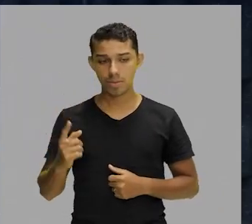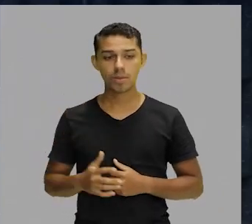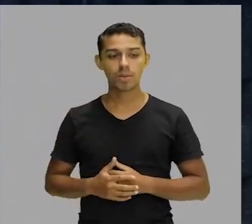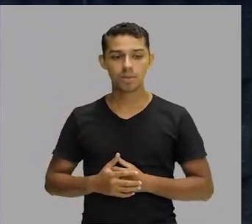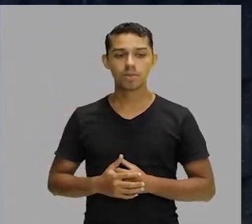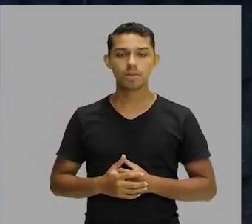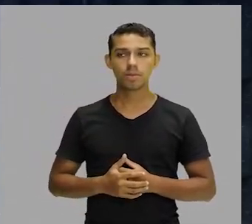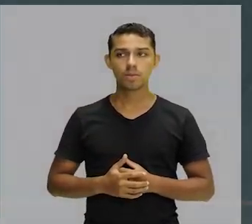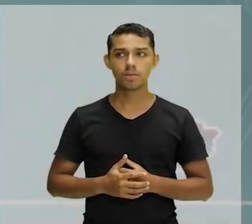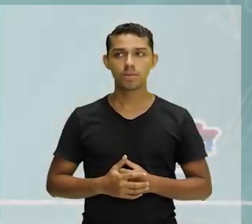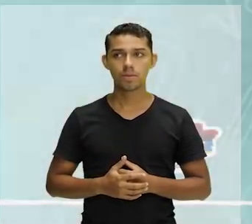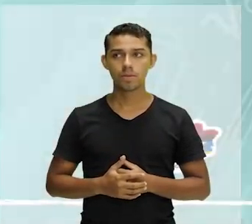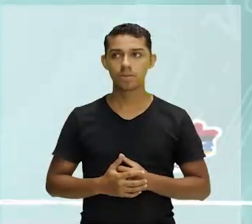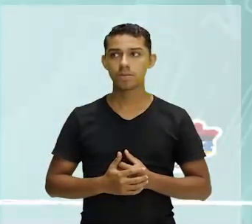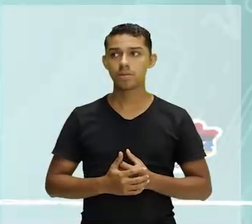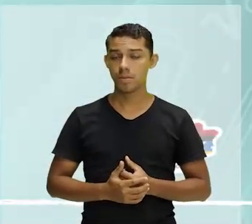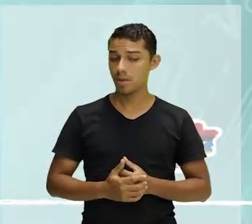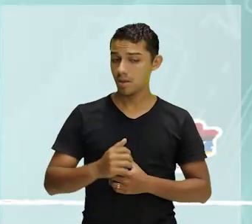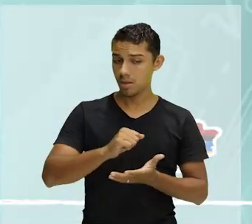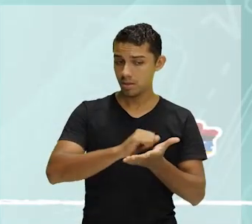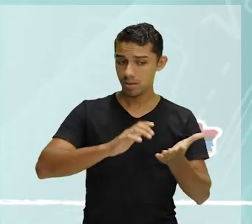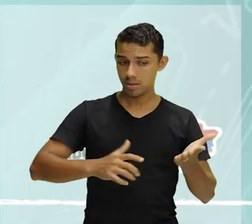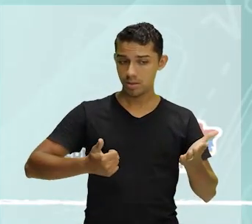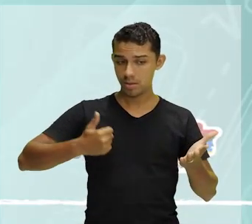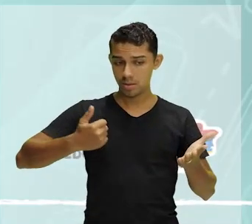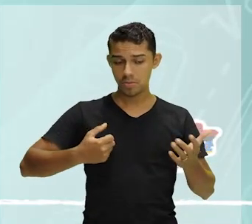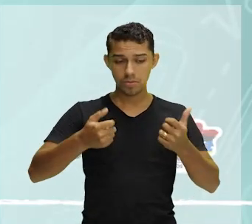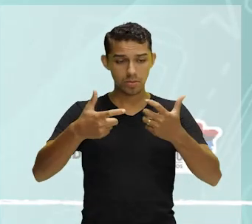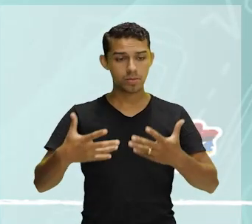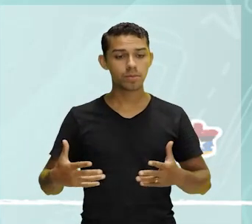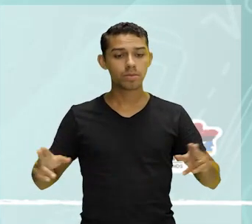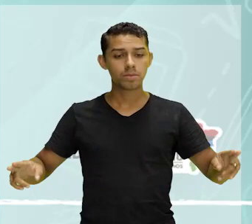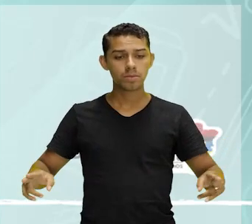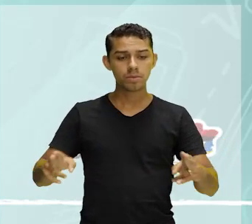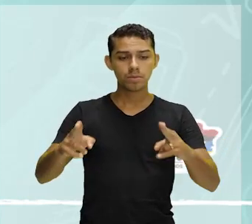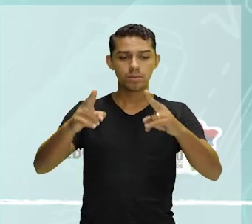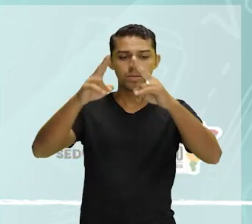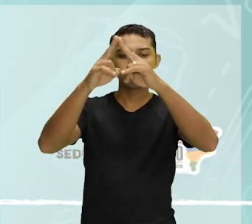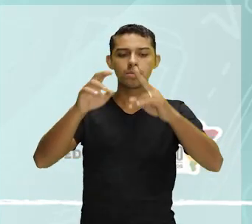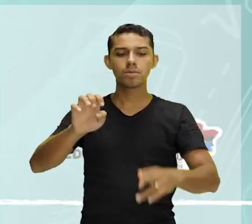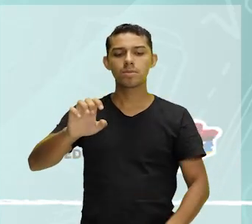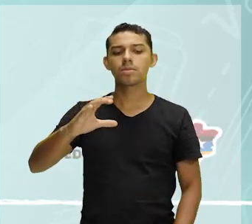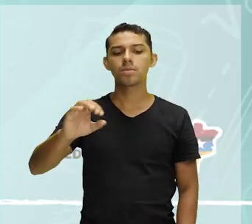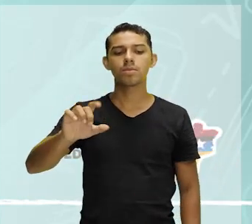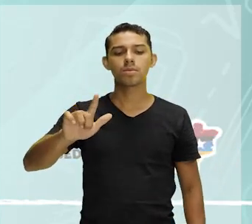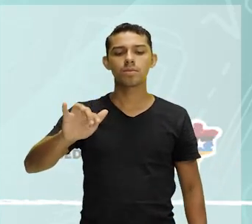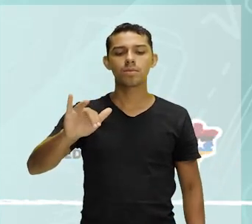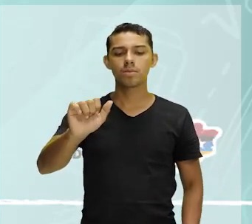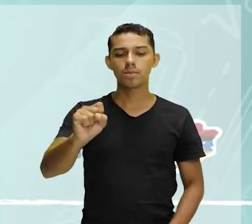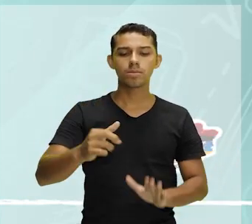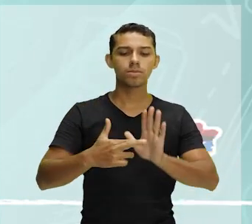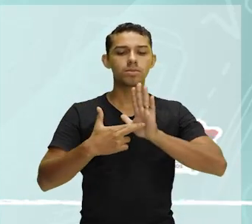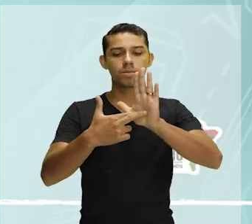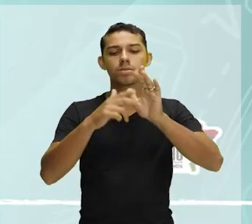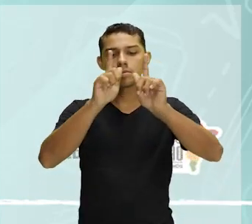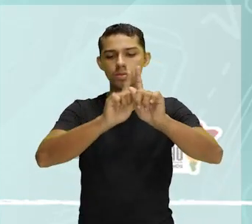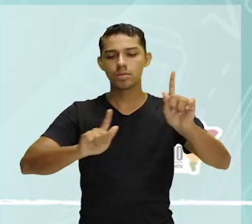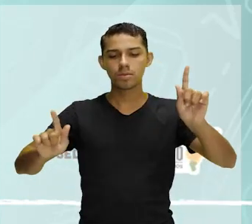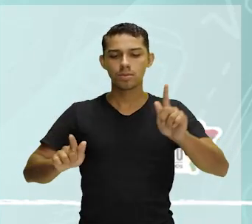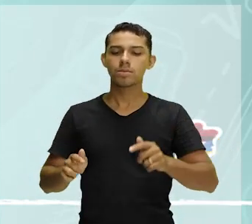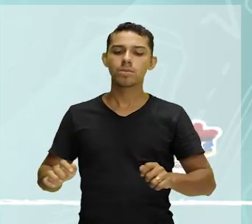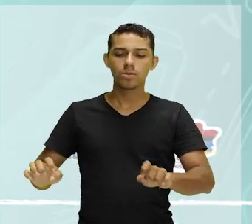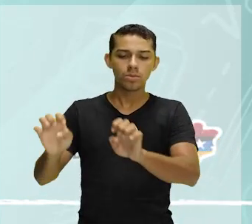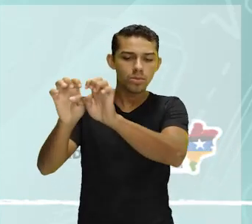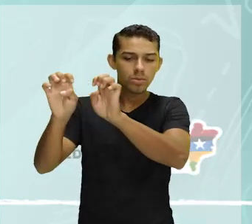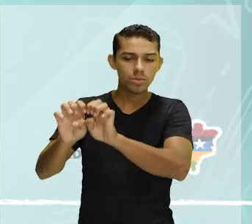o seguinte: as pirâmides ecológicas são representações gráficas de estruturas tróficas de um